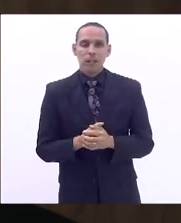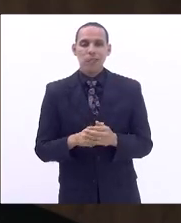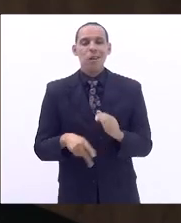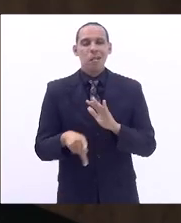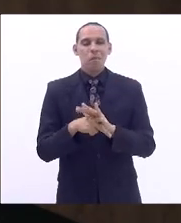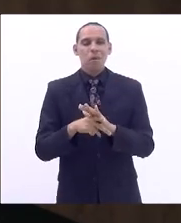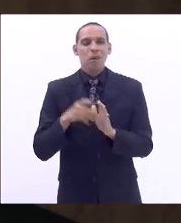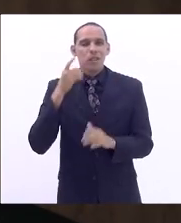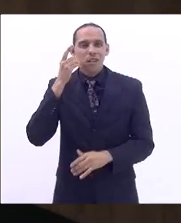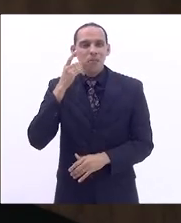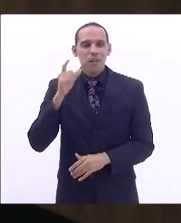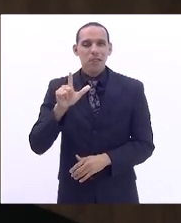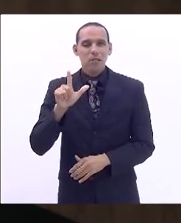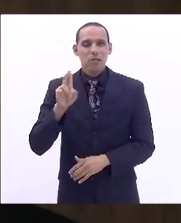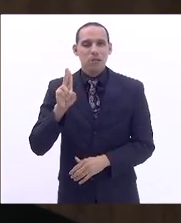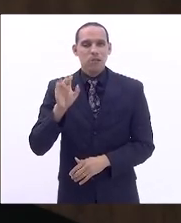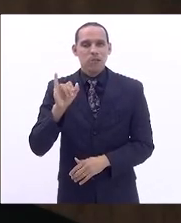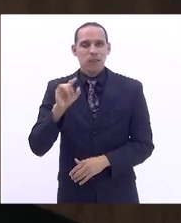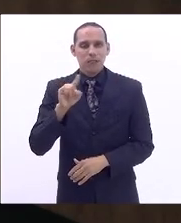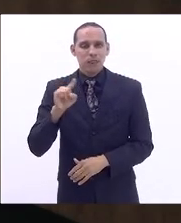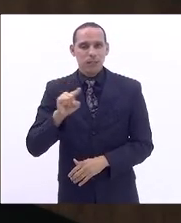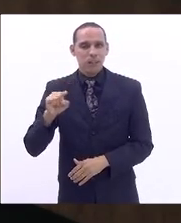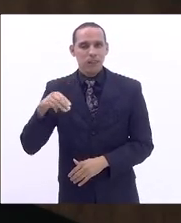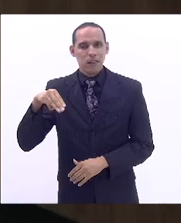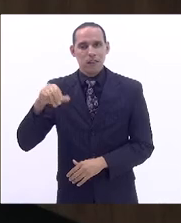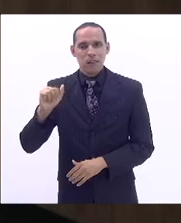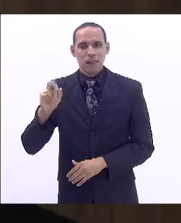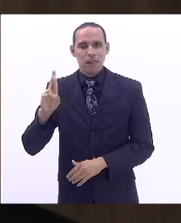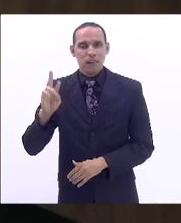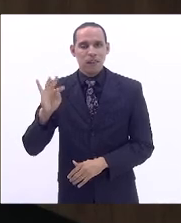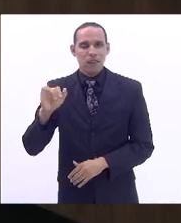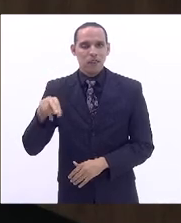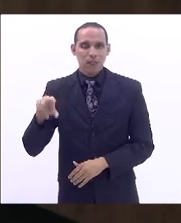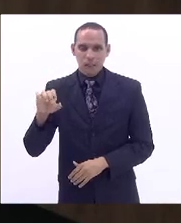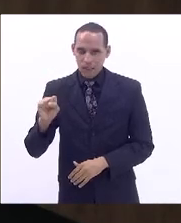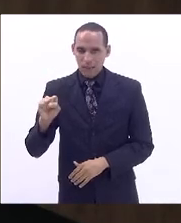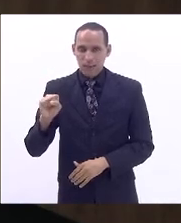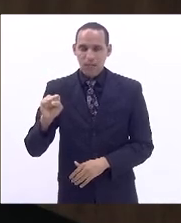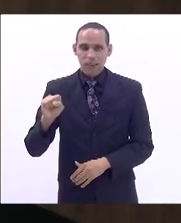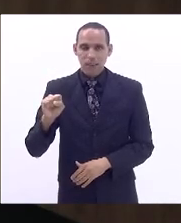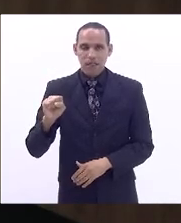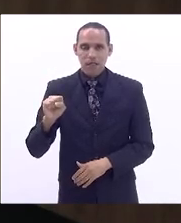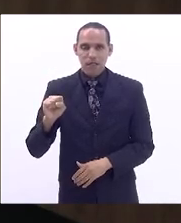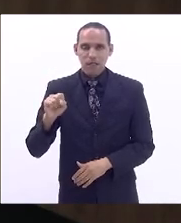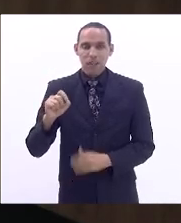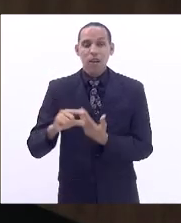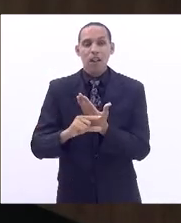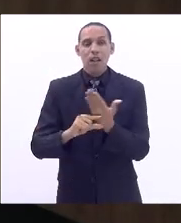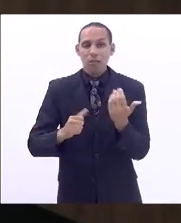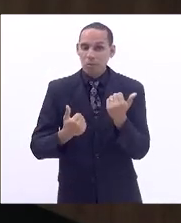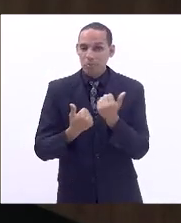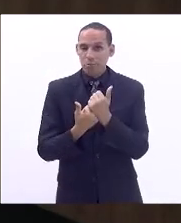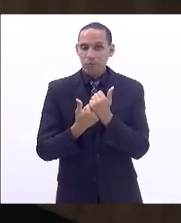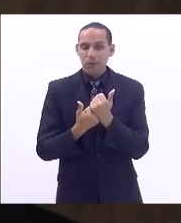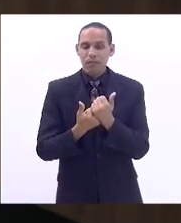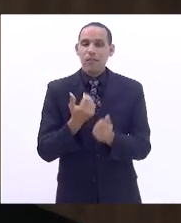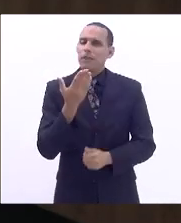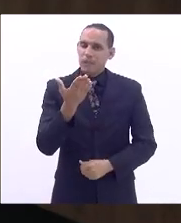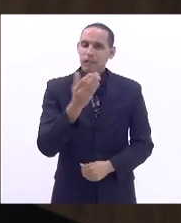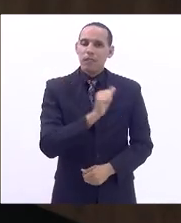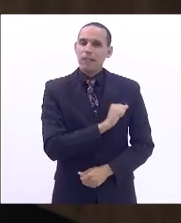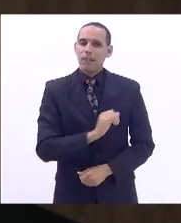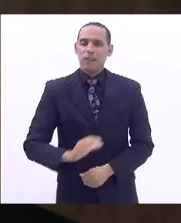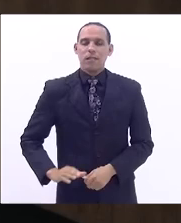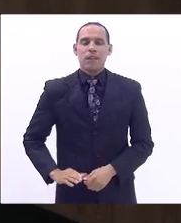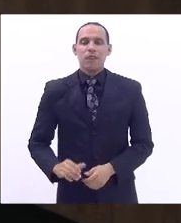deputado Luiz Martins que tem como o autor com adjuvante vossa